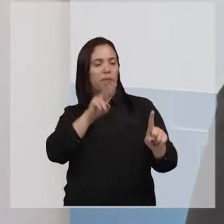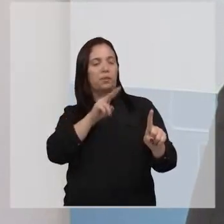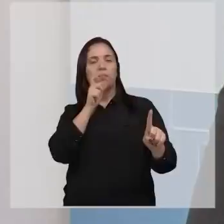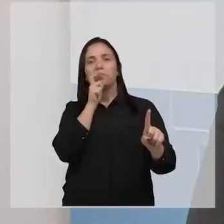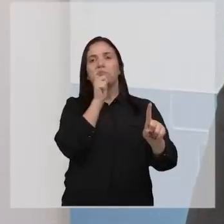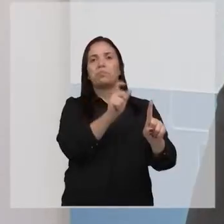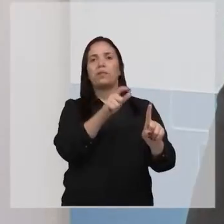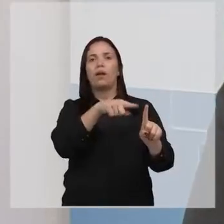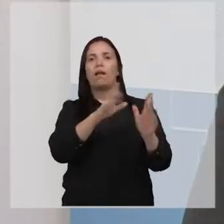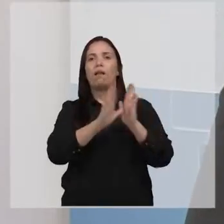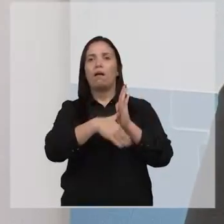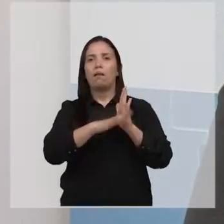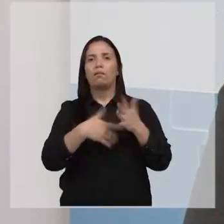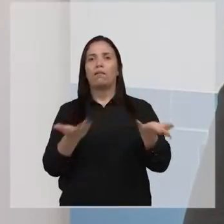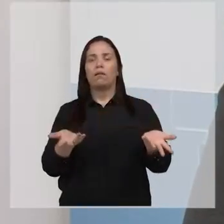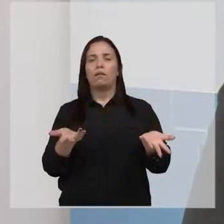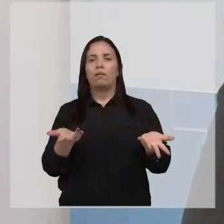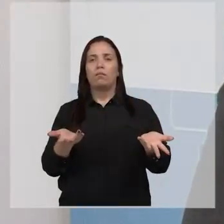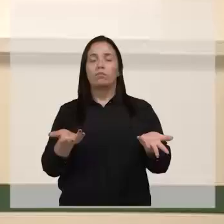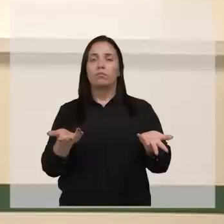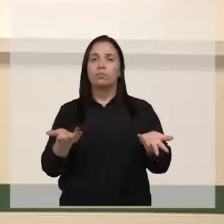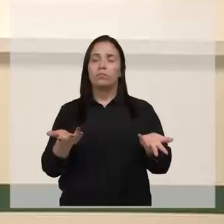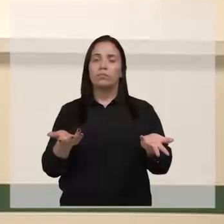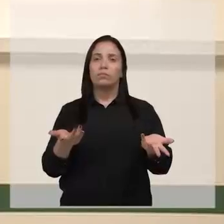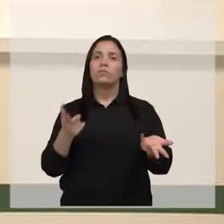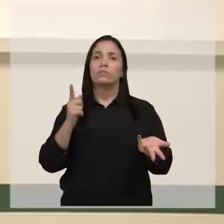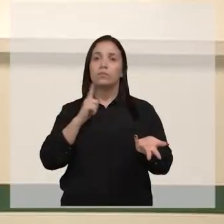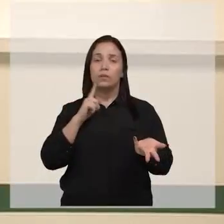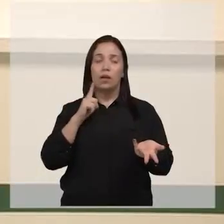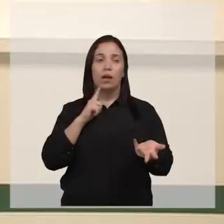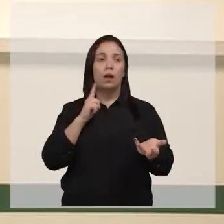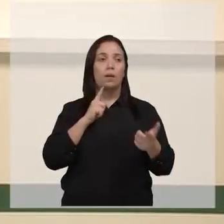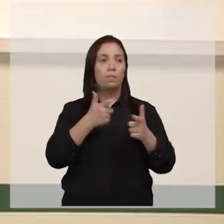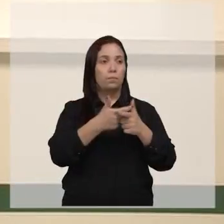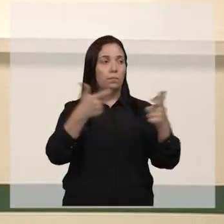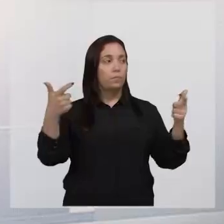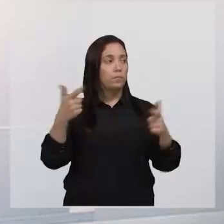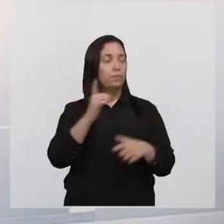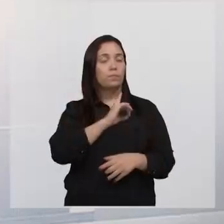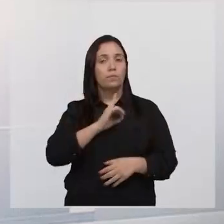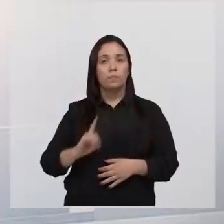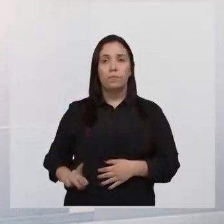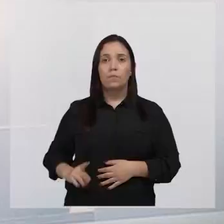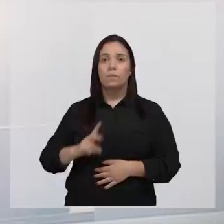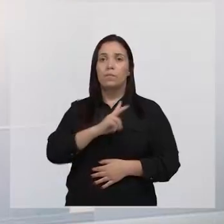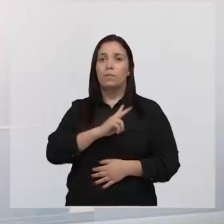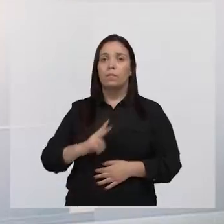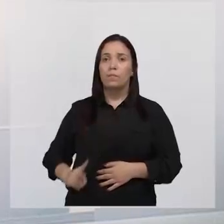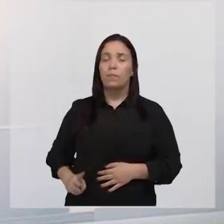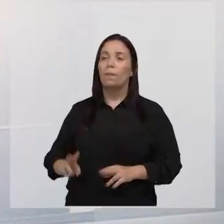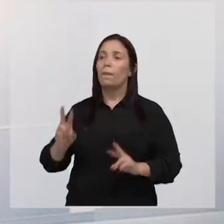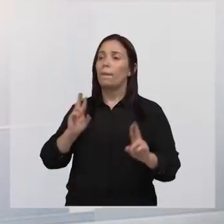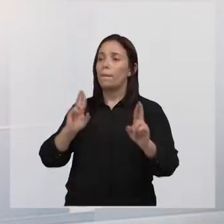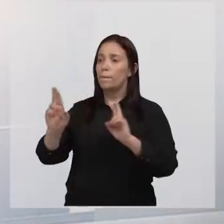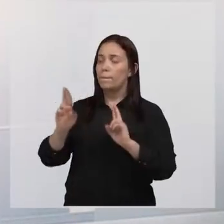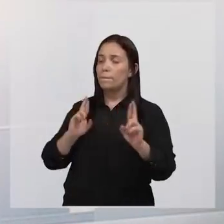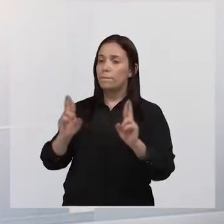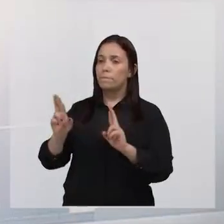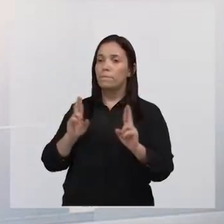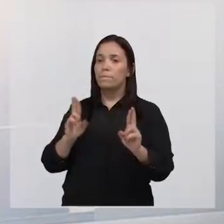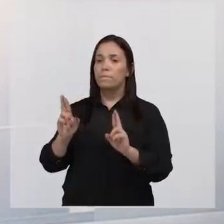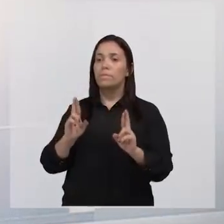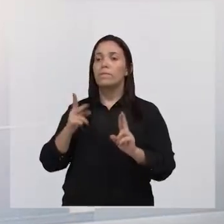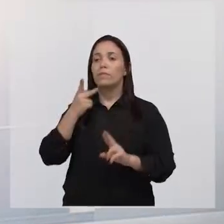numa pessoa desqualificada, infelizmente. E muitos deles têm dado entrevistas e feito colocações